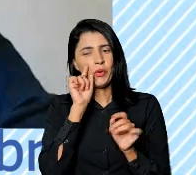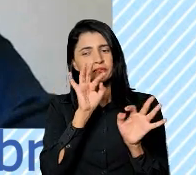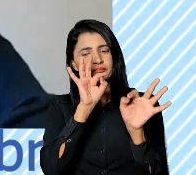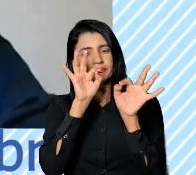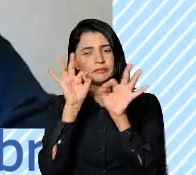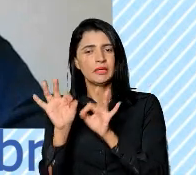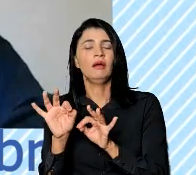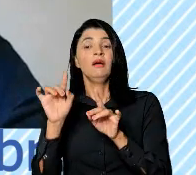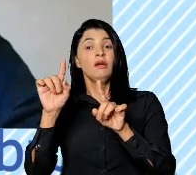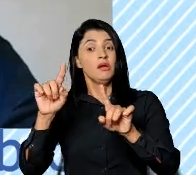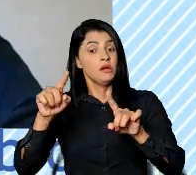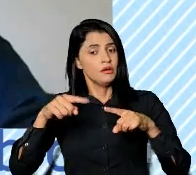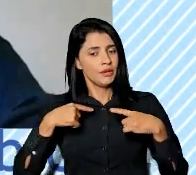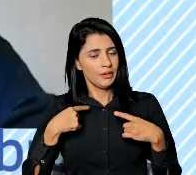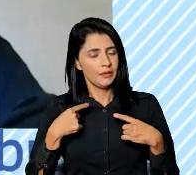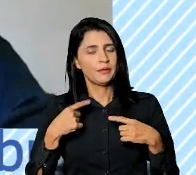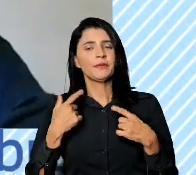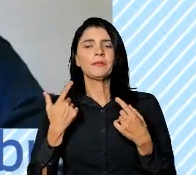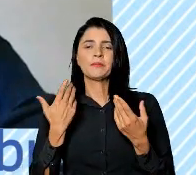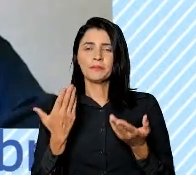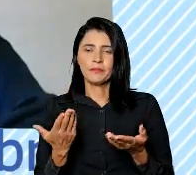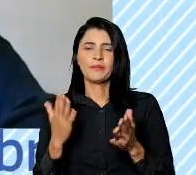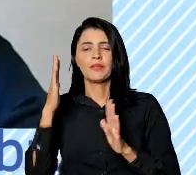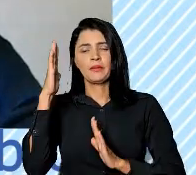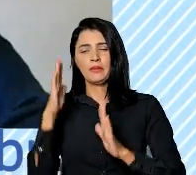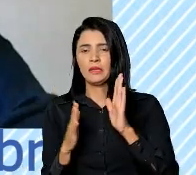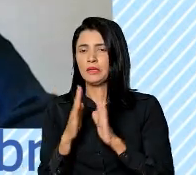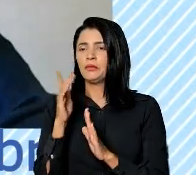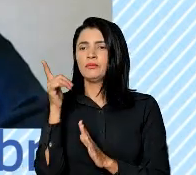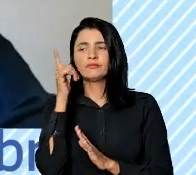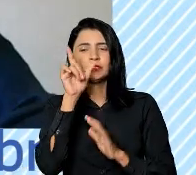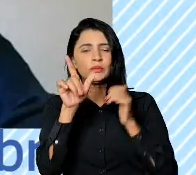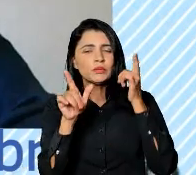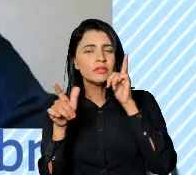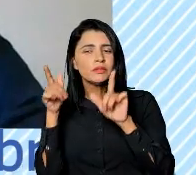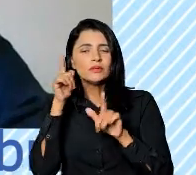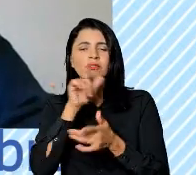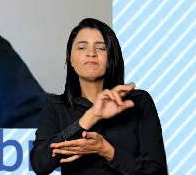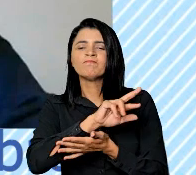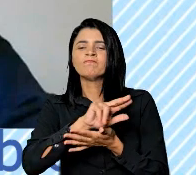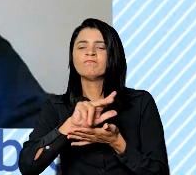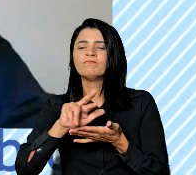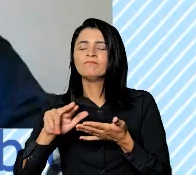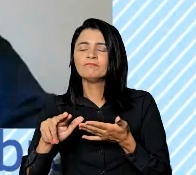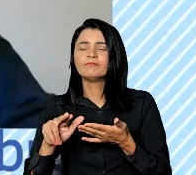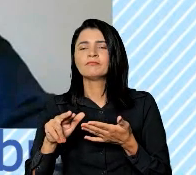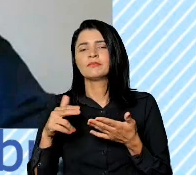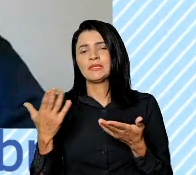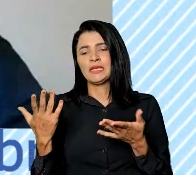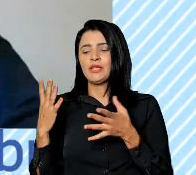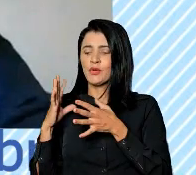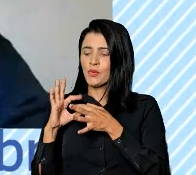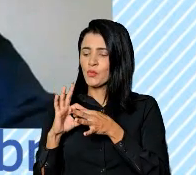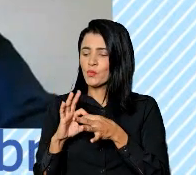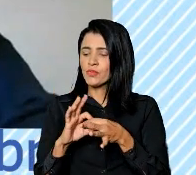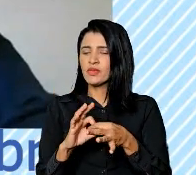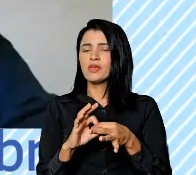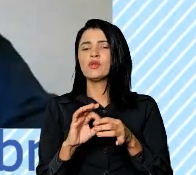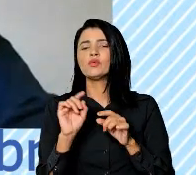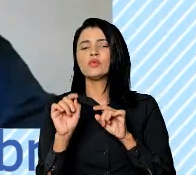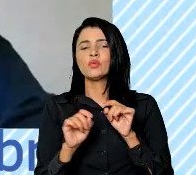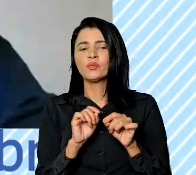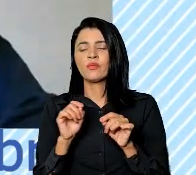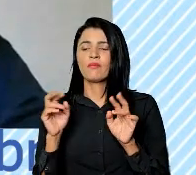um desafio, mas um período de muitas realizações. E nesse contexto de